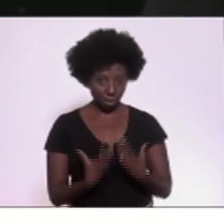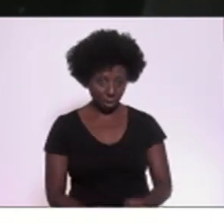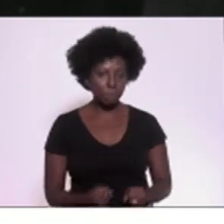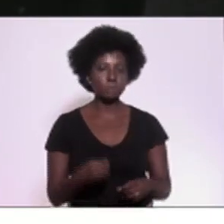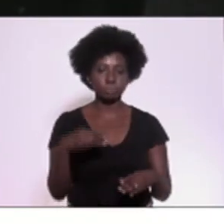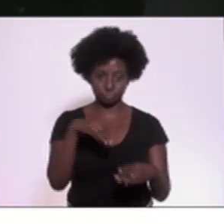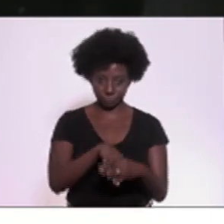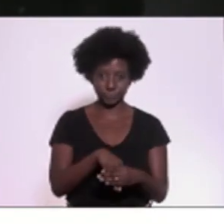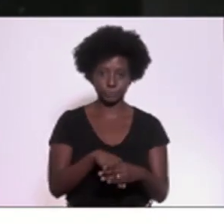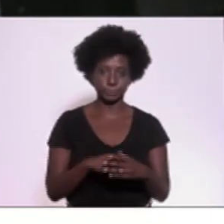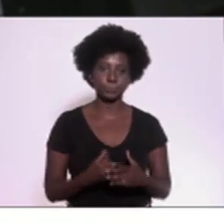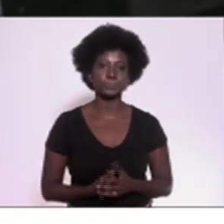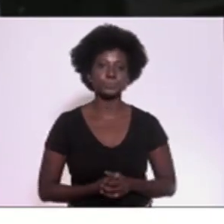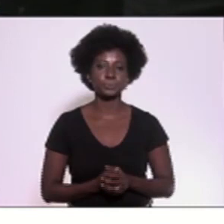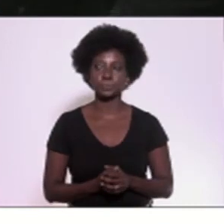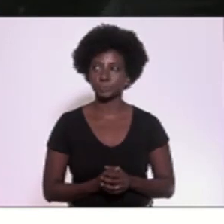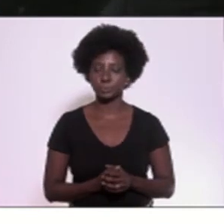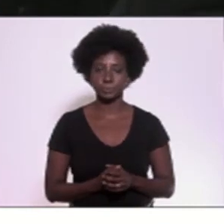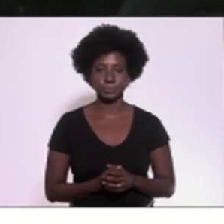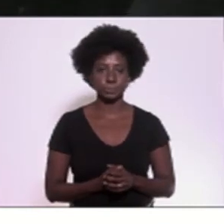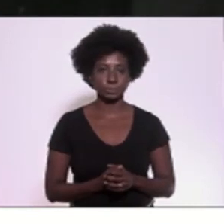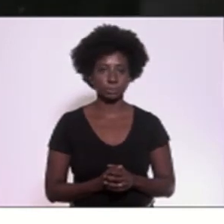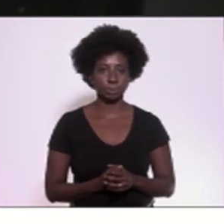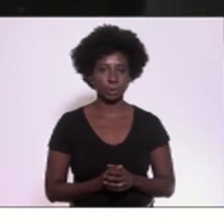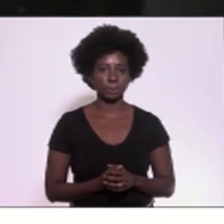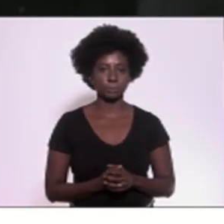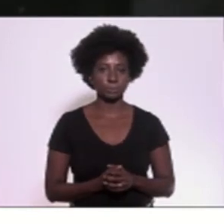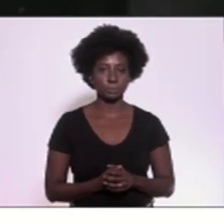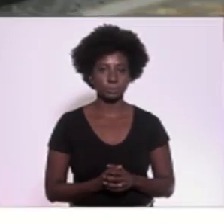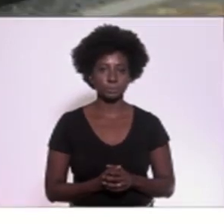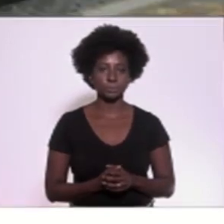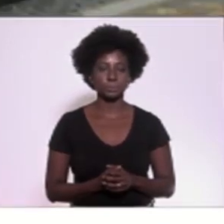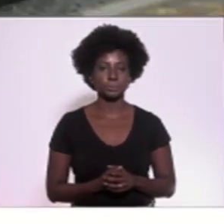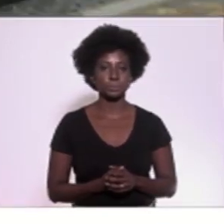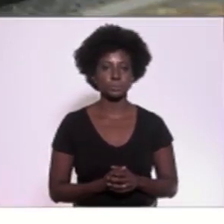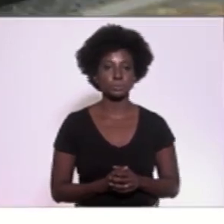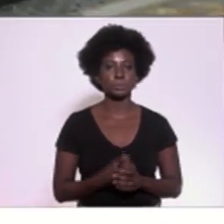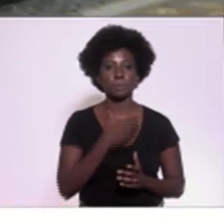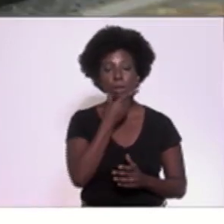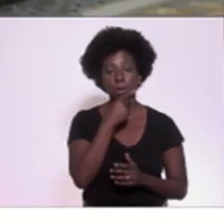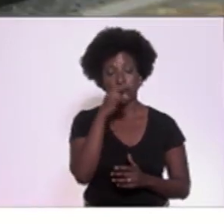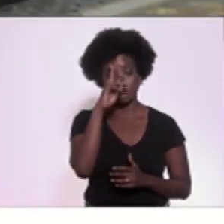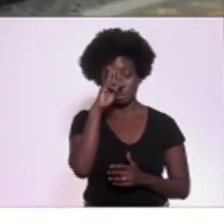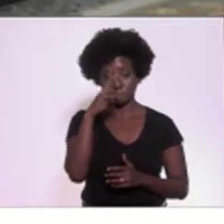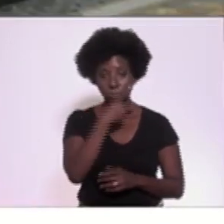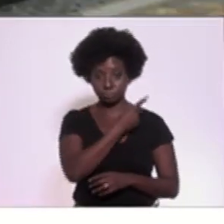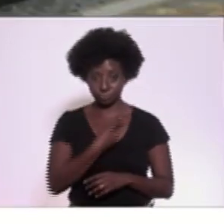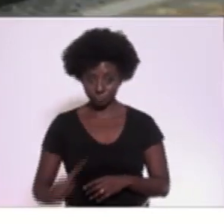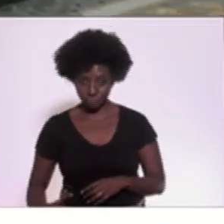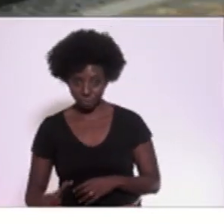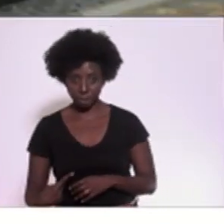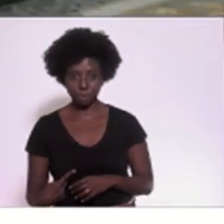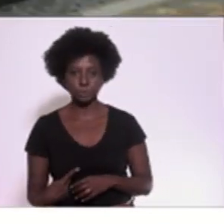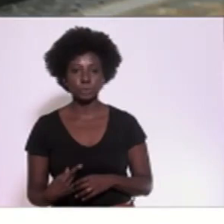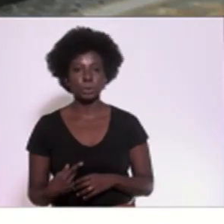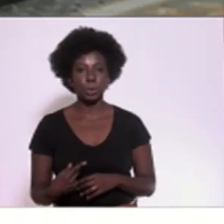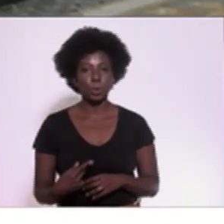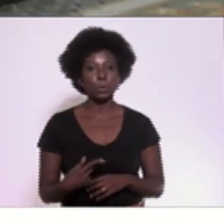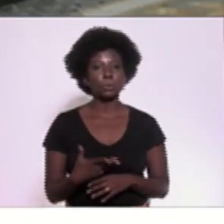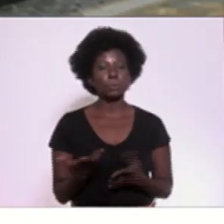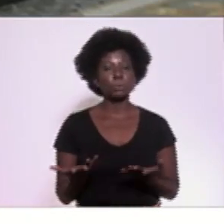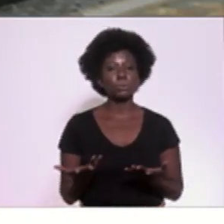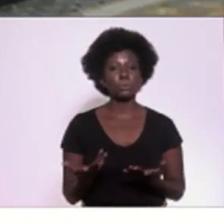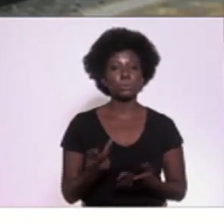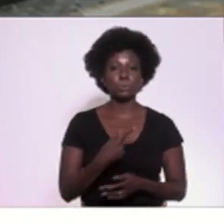Felipe Pobel. Deputado questão de ordem. Luiz Paulo, questão de ordem. Senhor presidente, o governador do